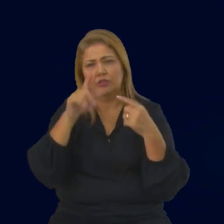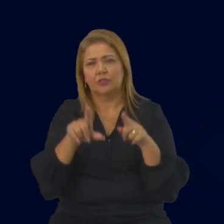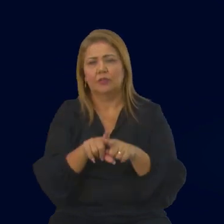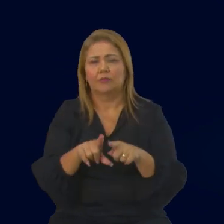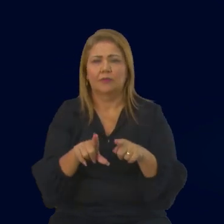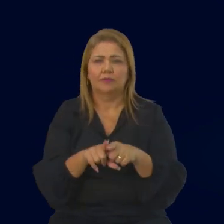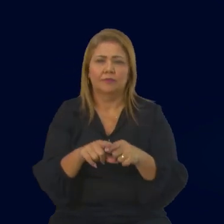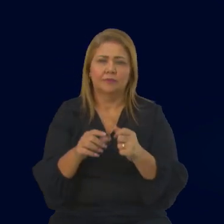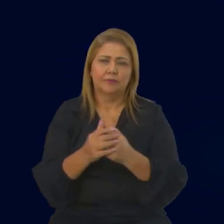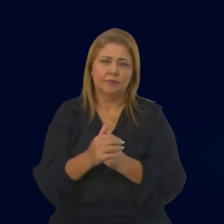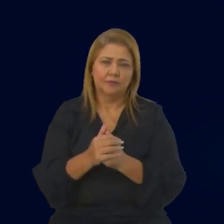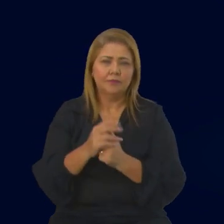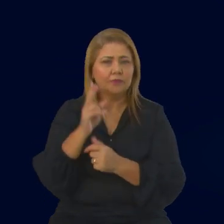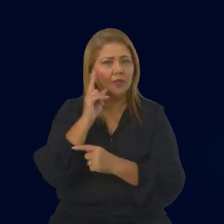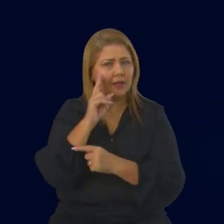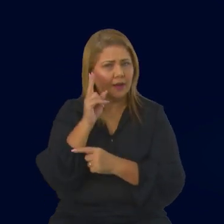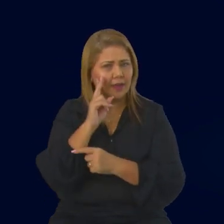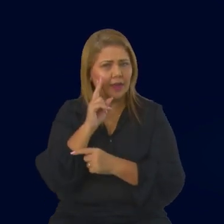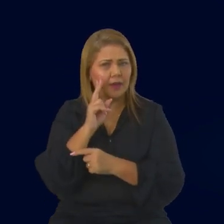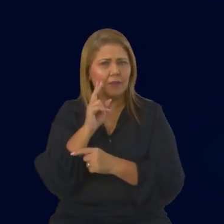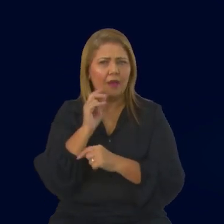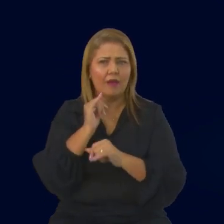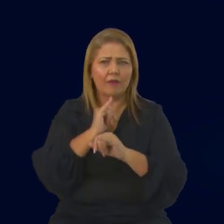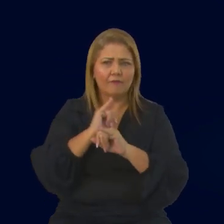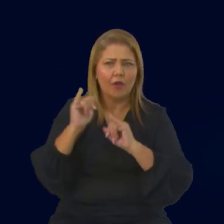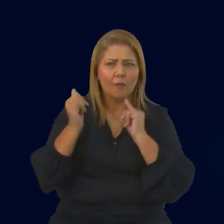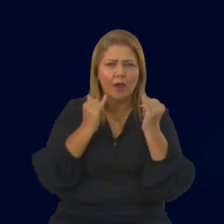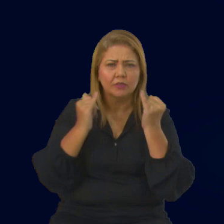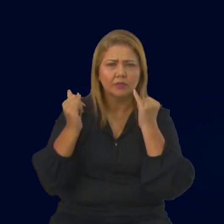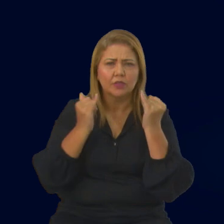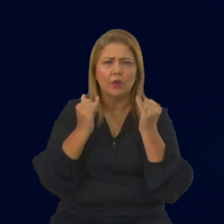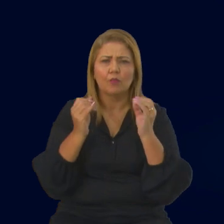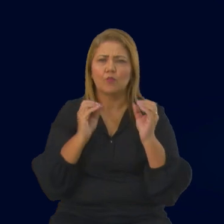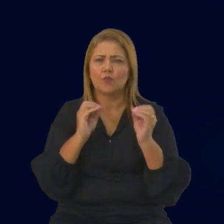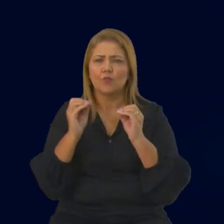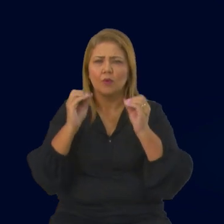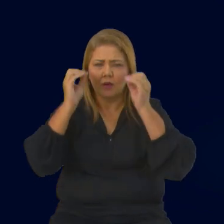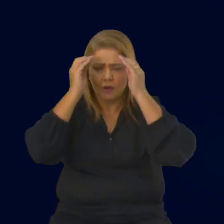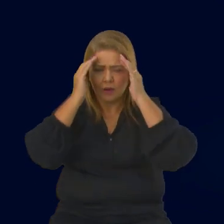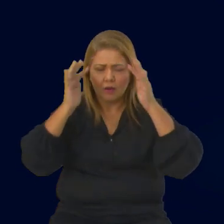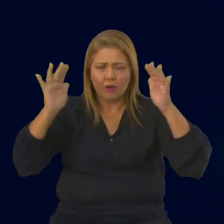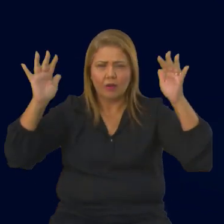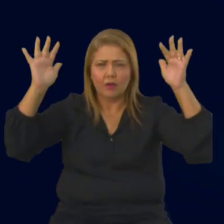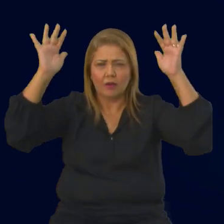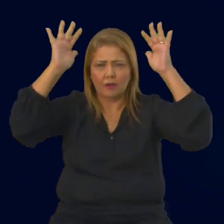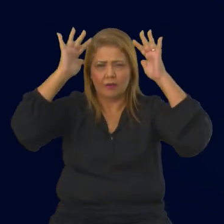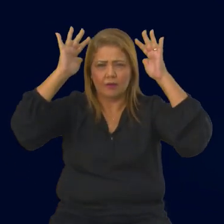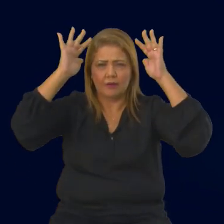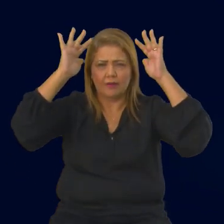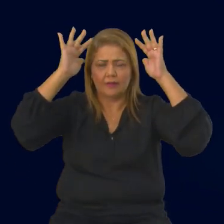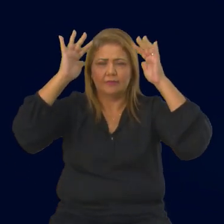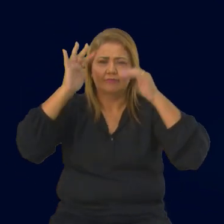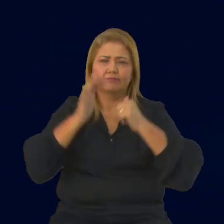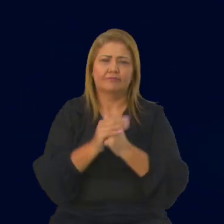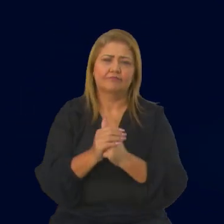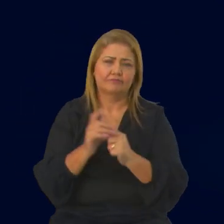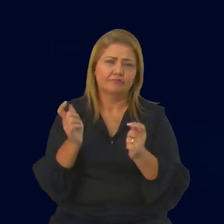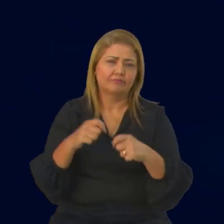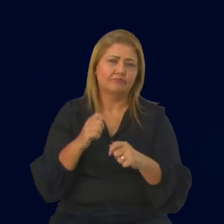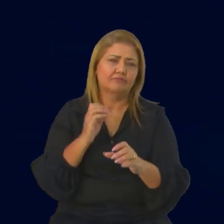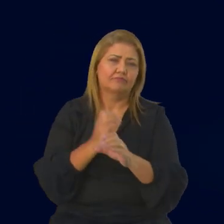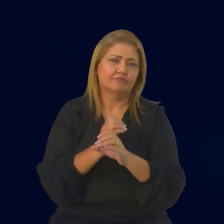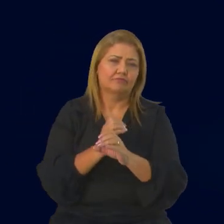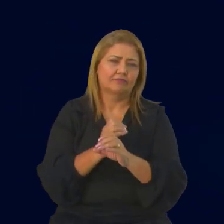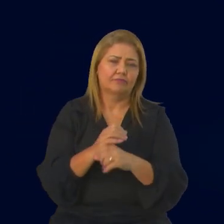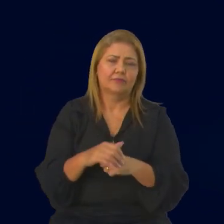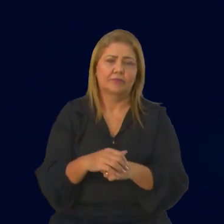Então, lembrem, gente, onde não há informação, entra a imaginação. E a imaginação é fértil.